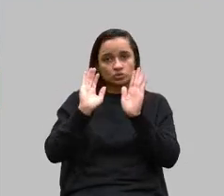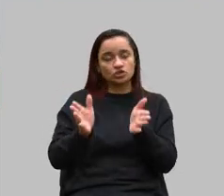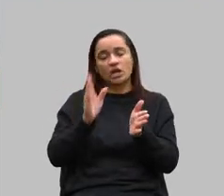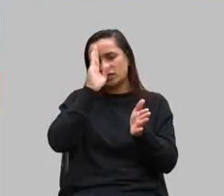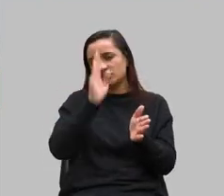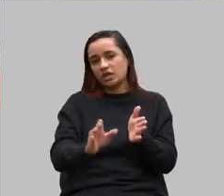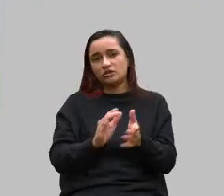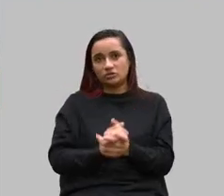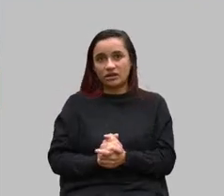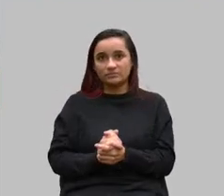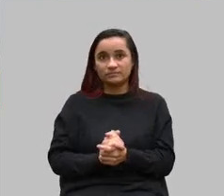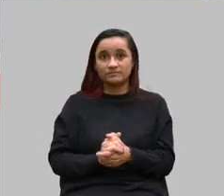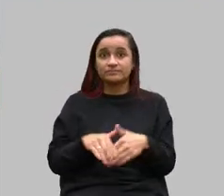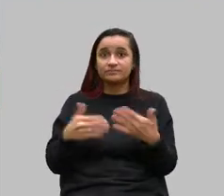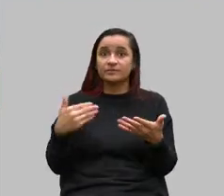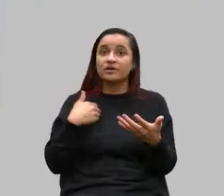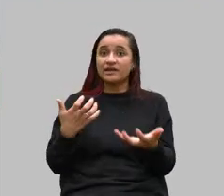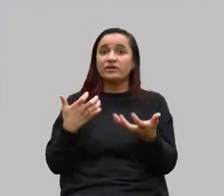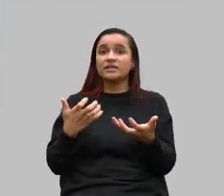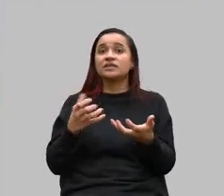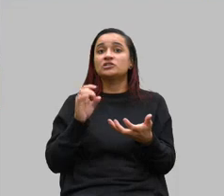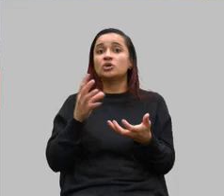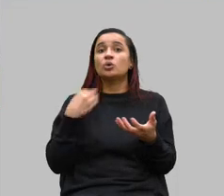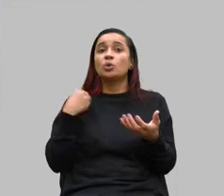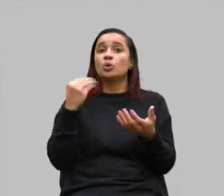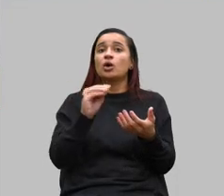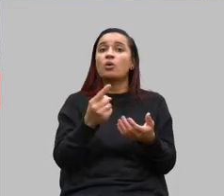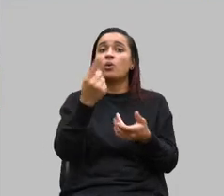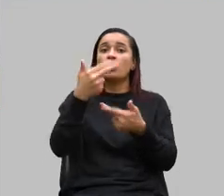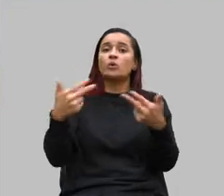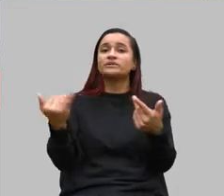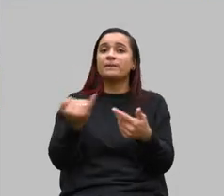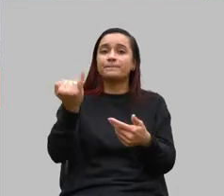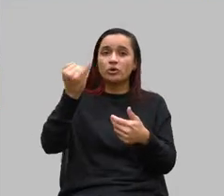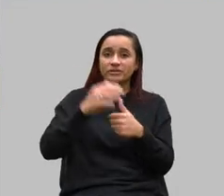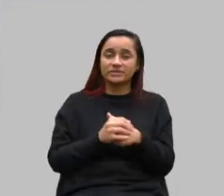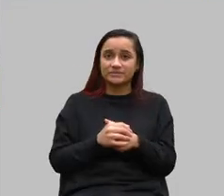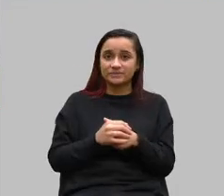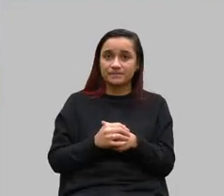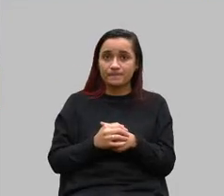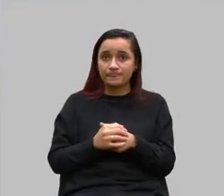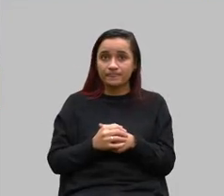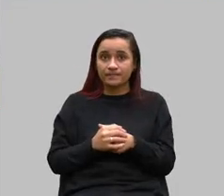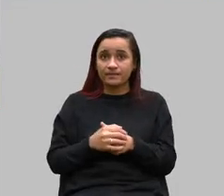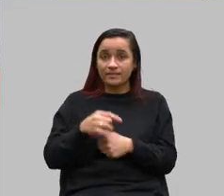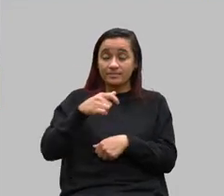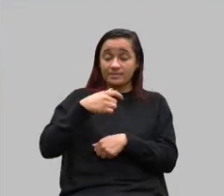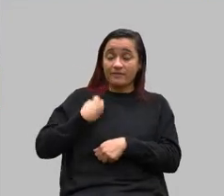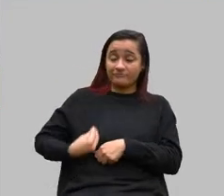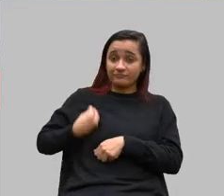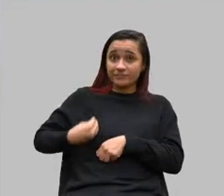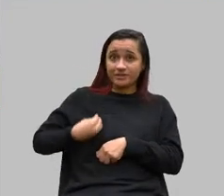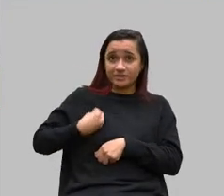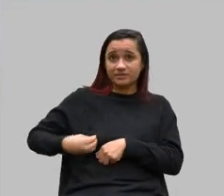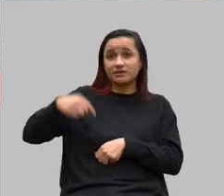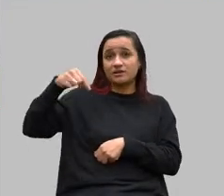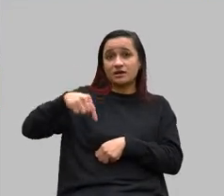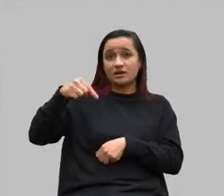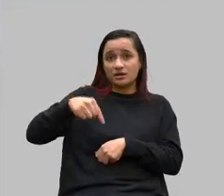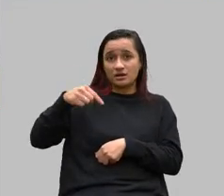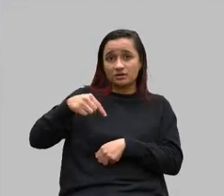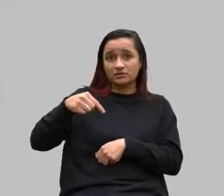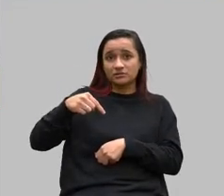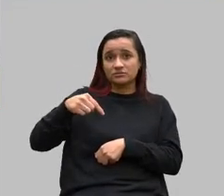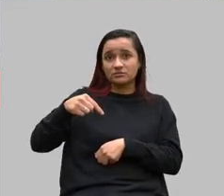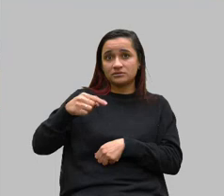eu gostaria de colocar uma questão importante na vida no Parlamento e aqui é um poder eu